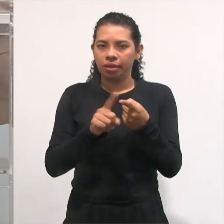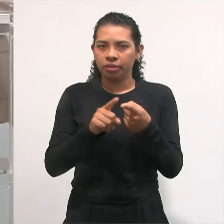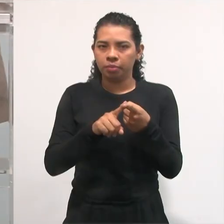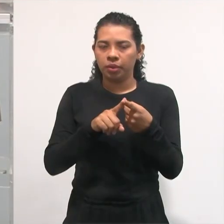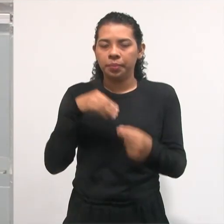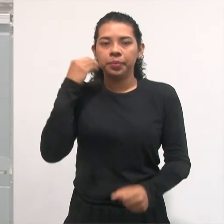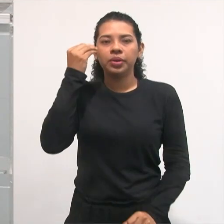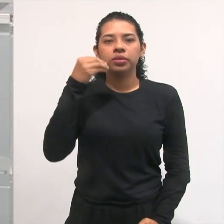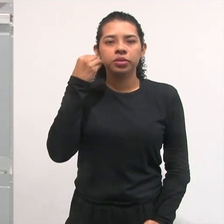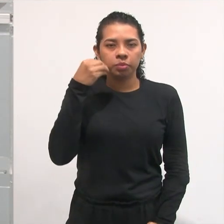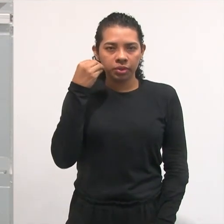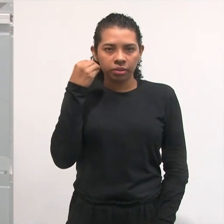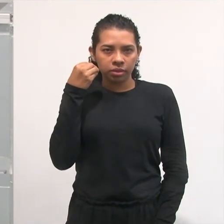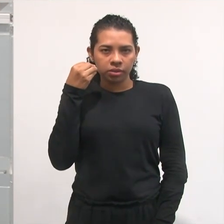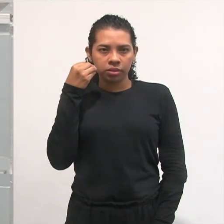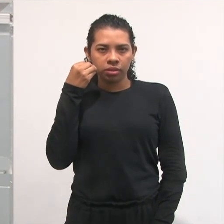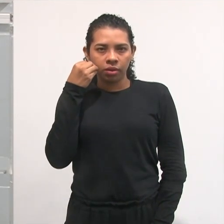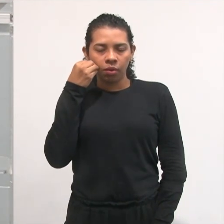alguma